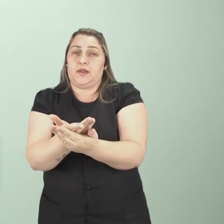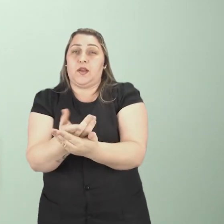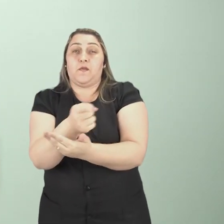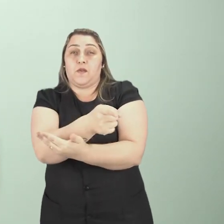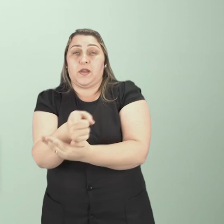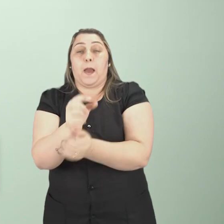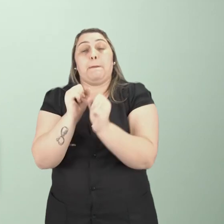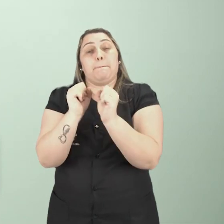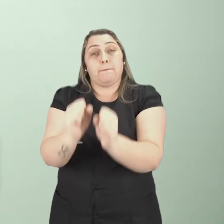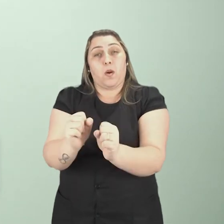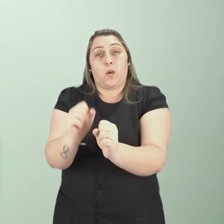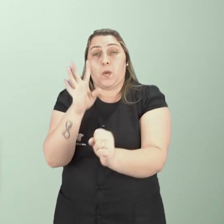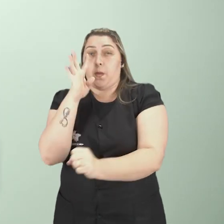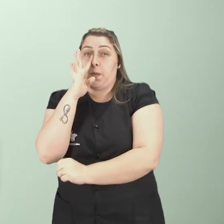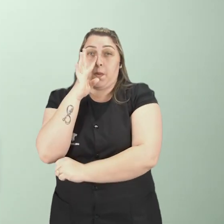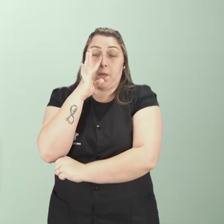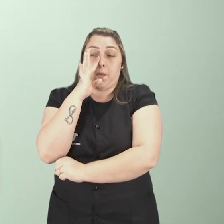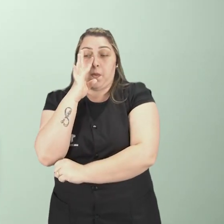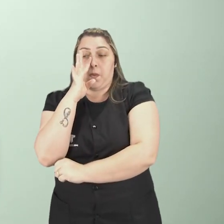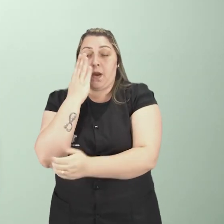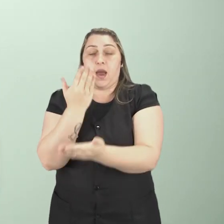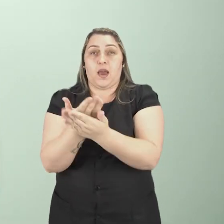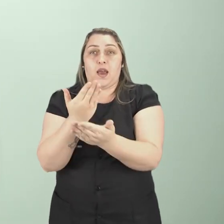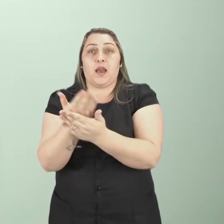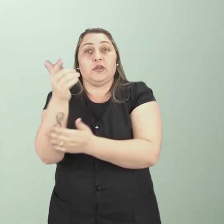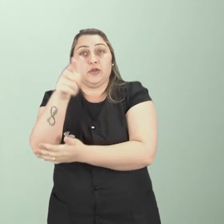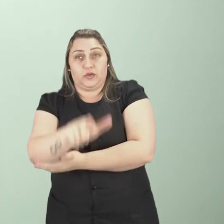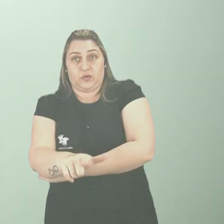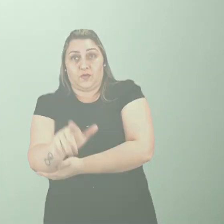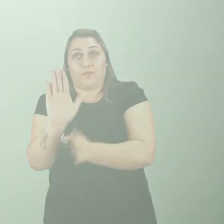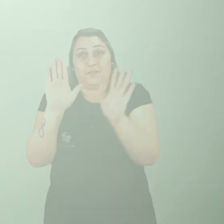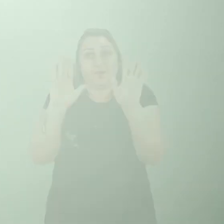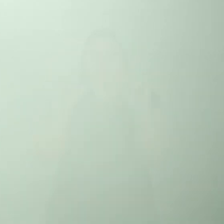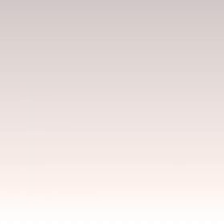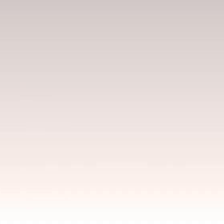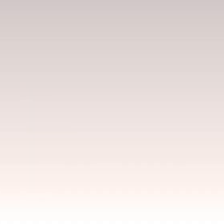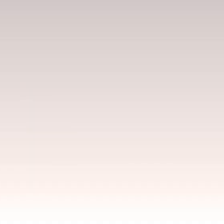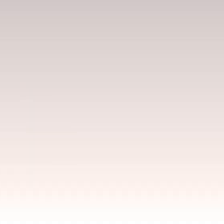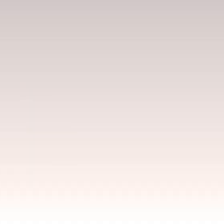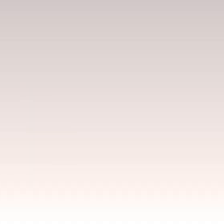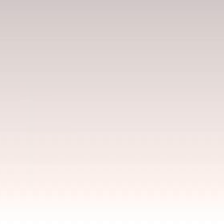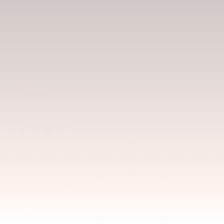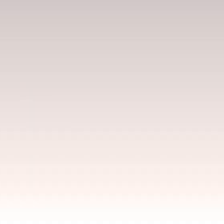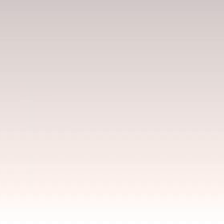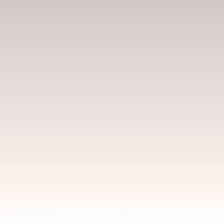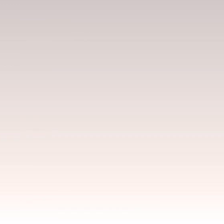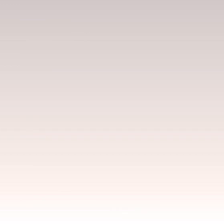e você pode estar assistindo essa aula novamente. Até mais!